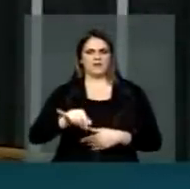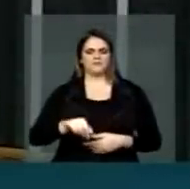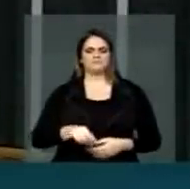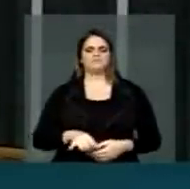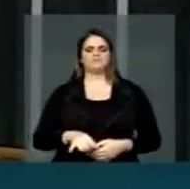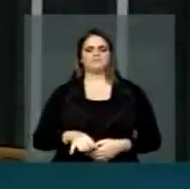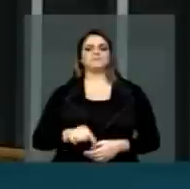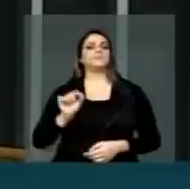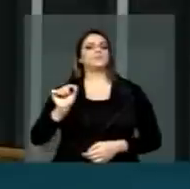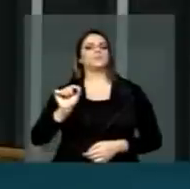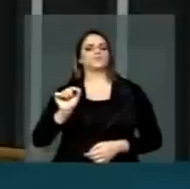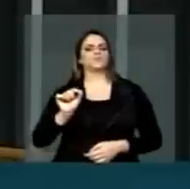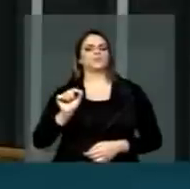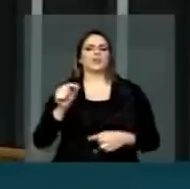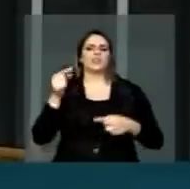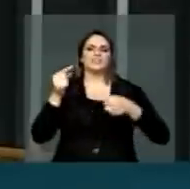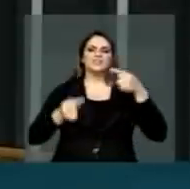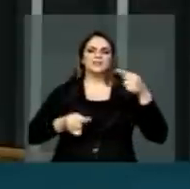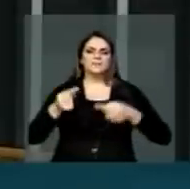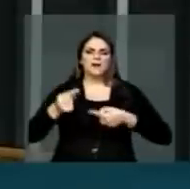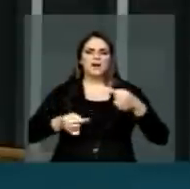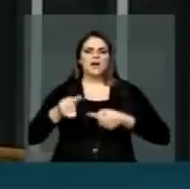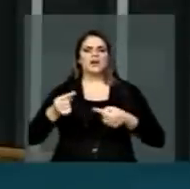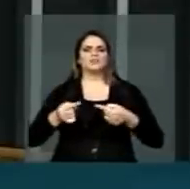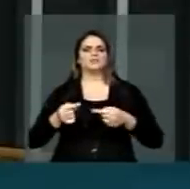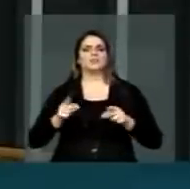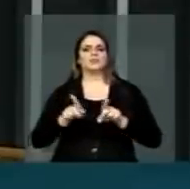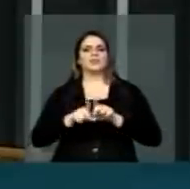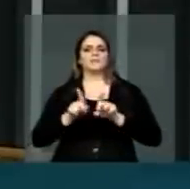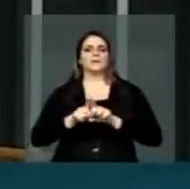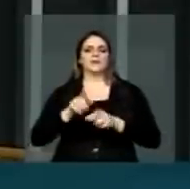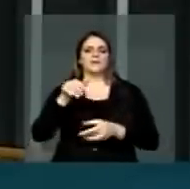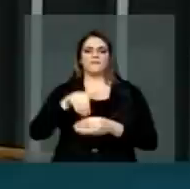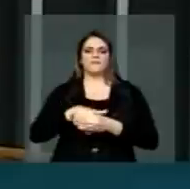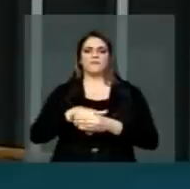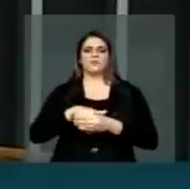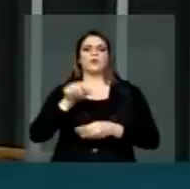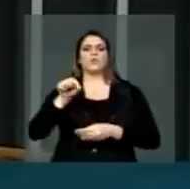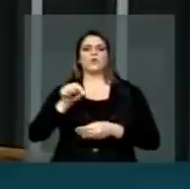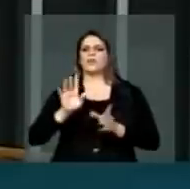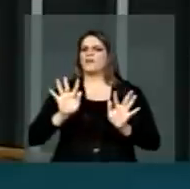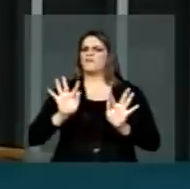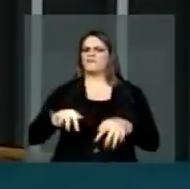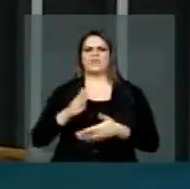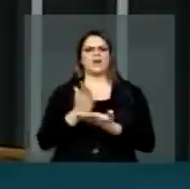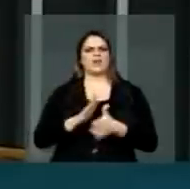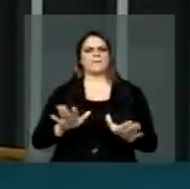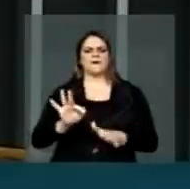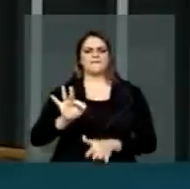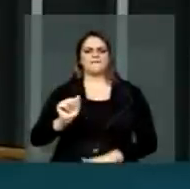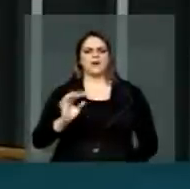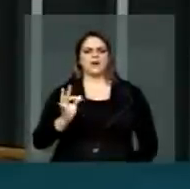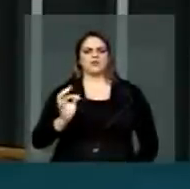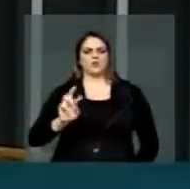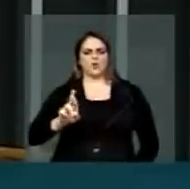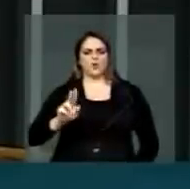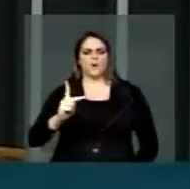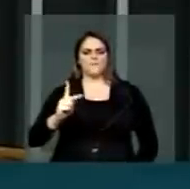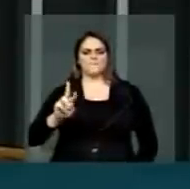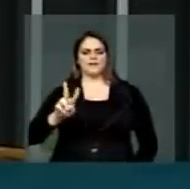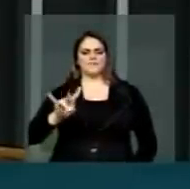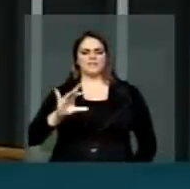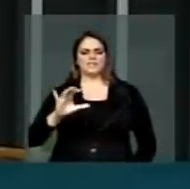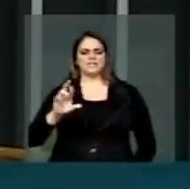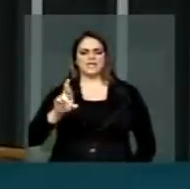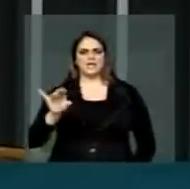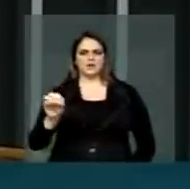e, consequentemente, a votação do fim do fator previdenciário. Nós que somos da